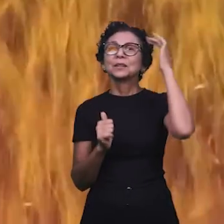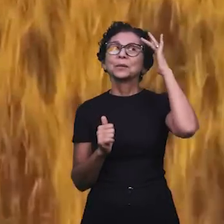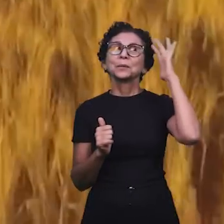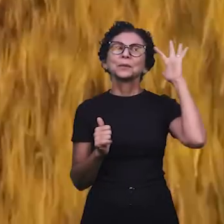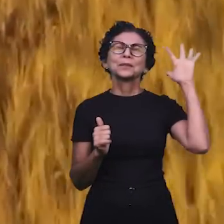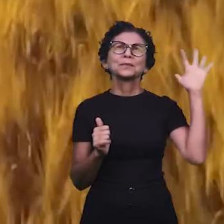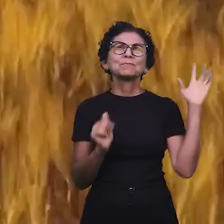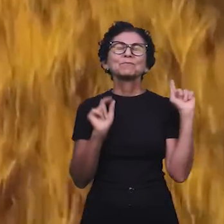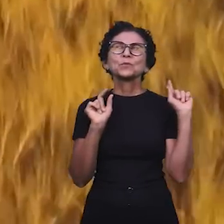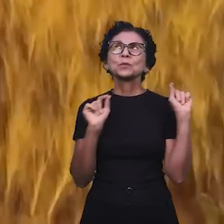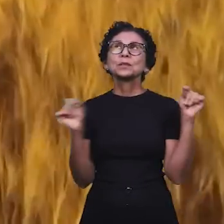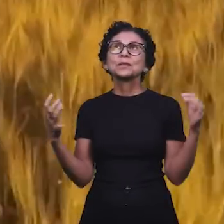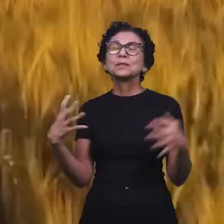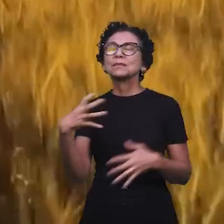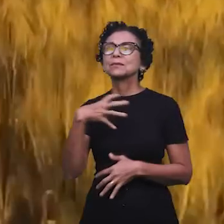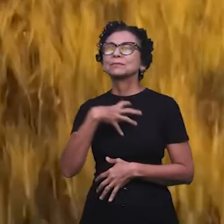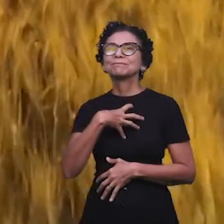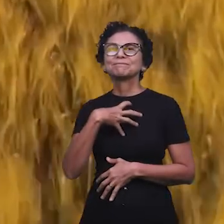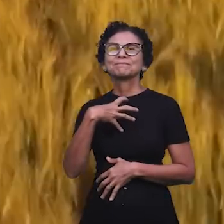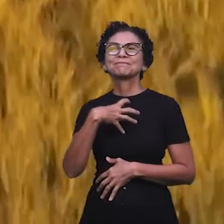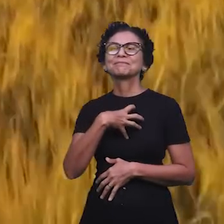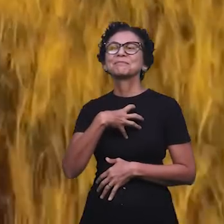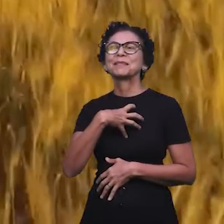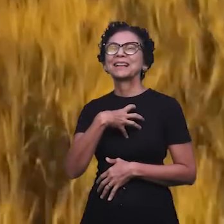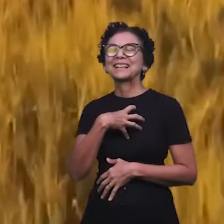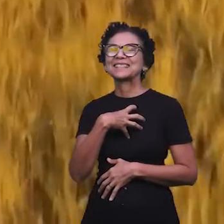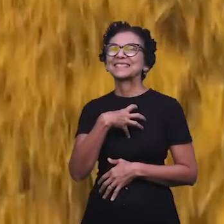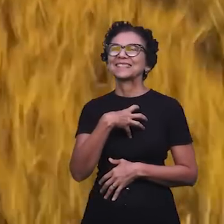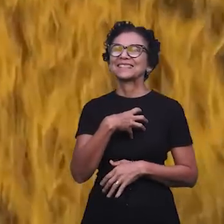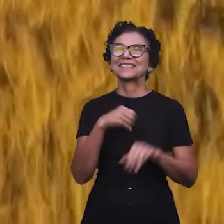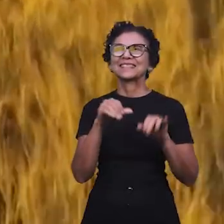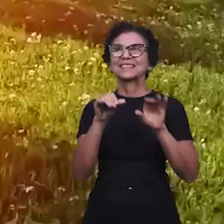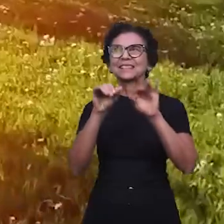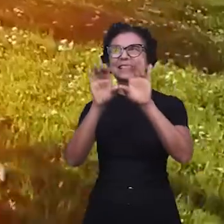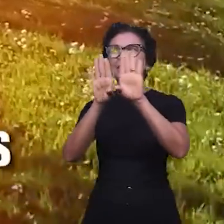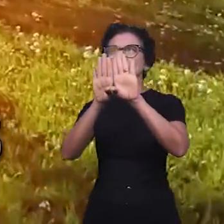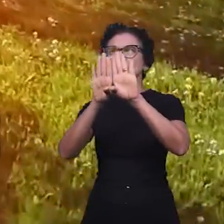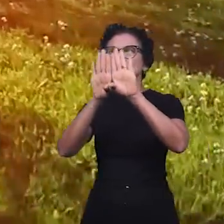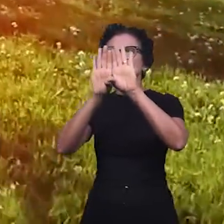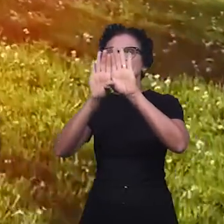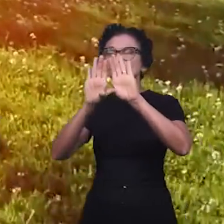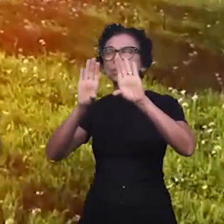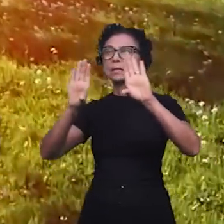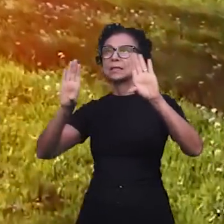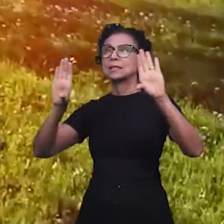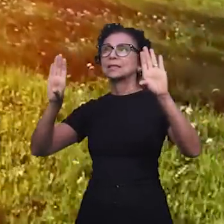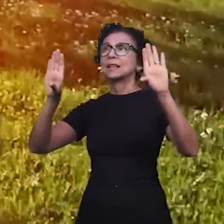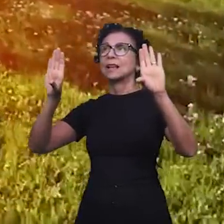Sentir quando eu passar